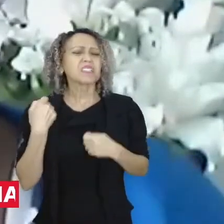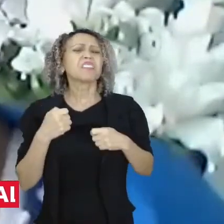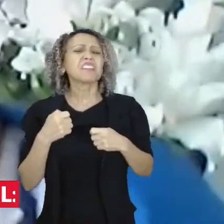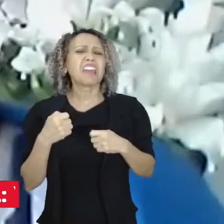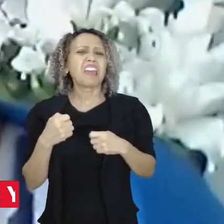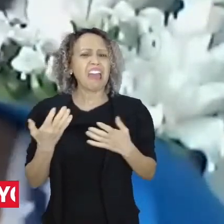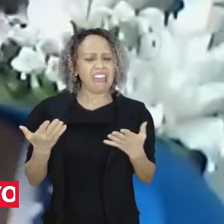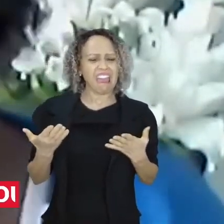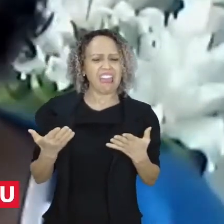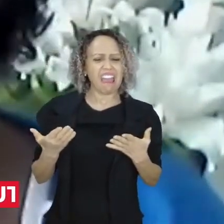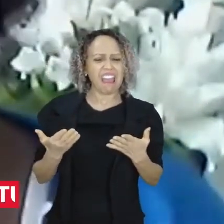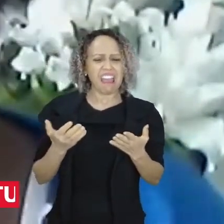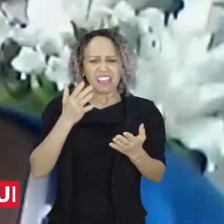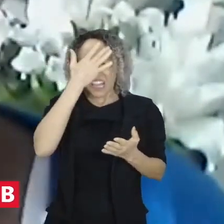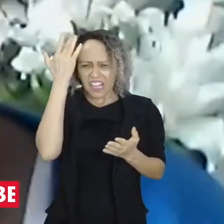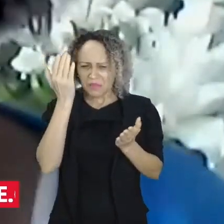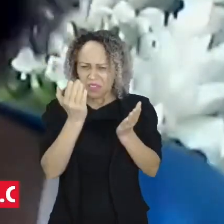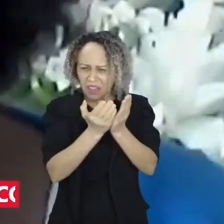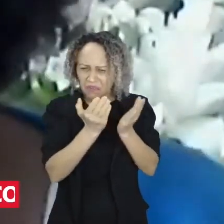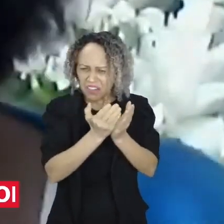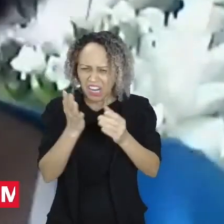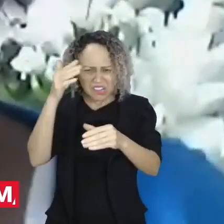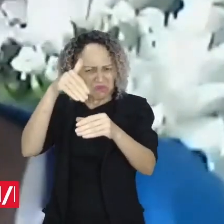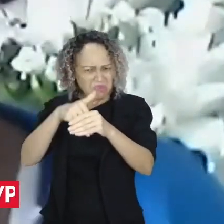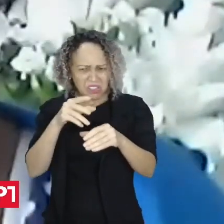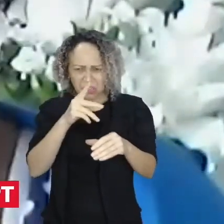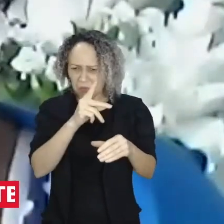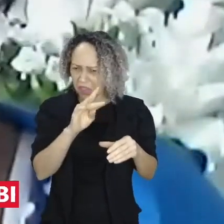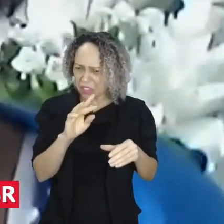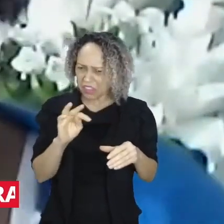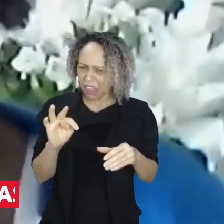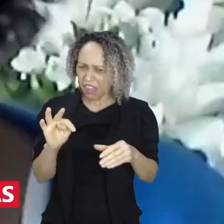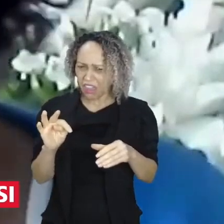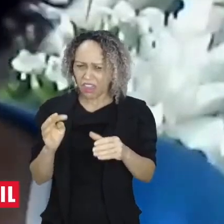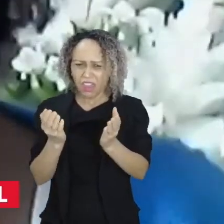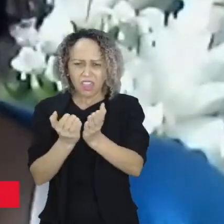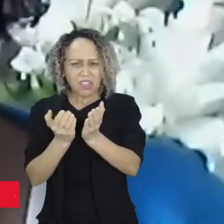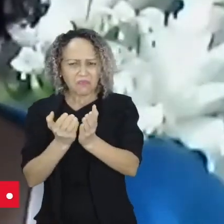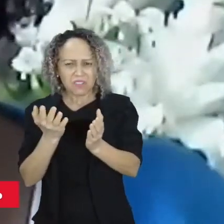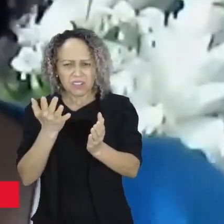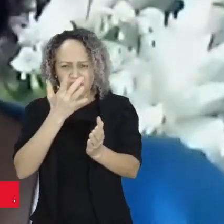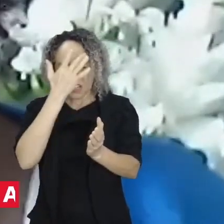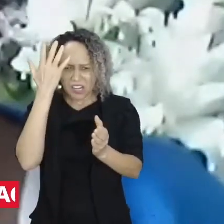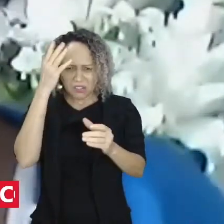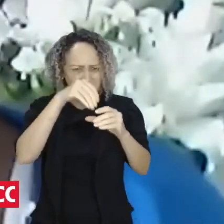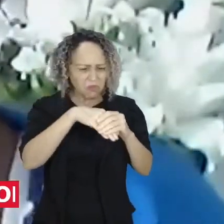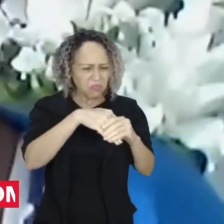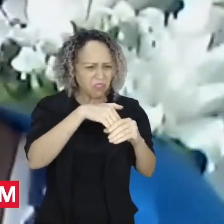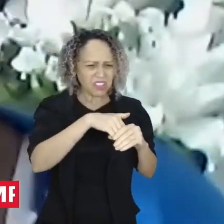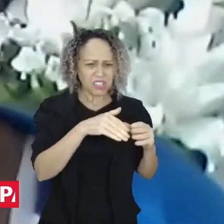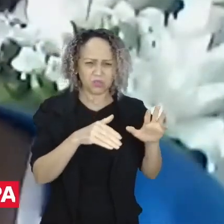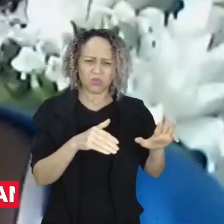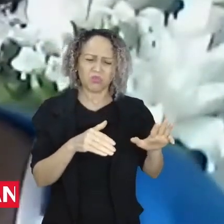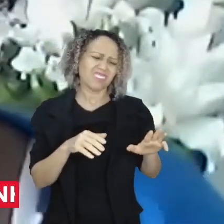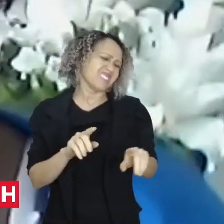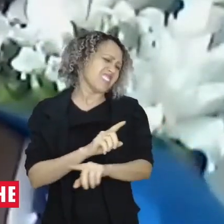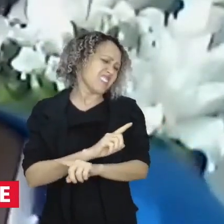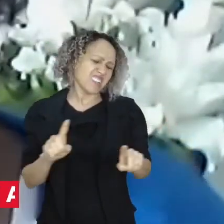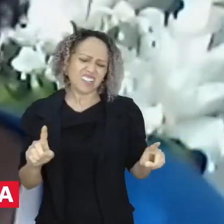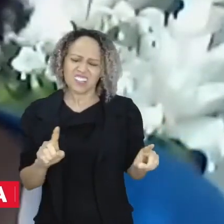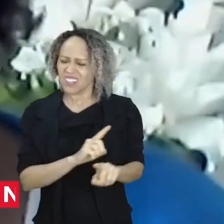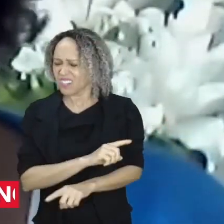nos deparamos com, olha, né, pessoas fazendo coisas incríveis, fantásticas, entendeu? A